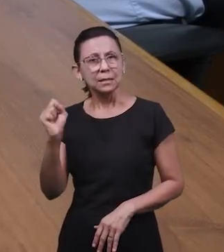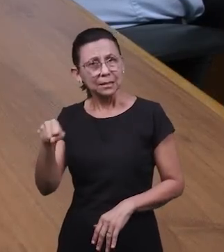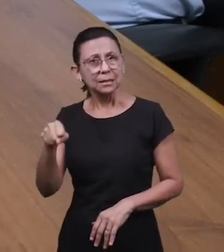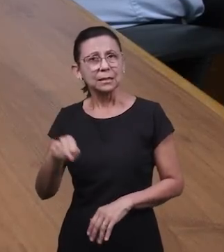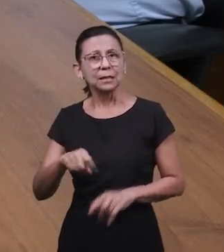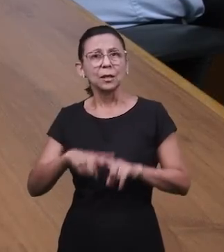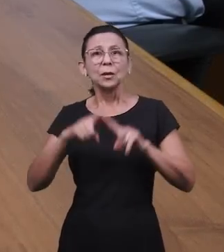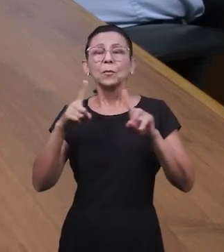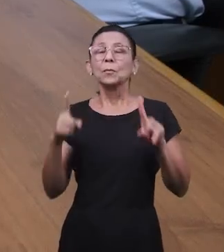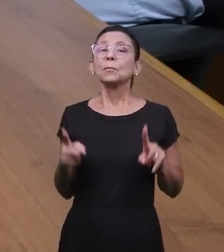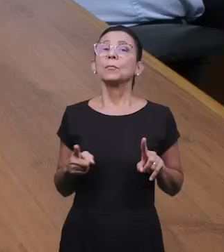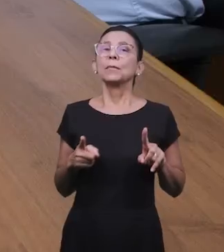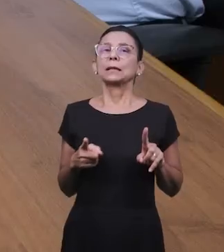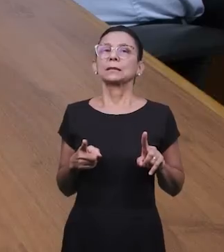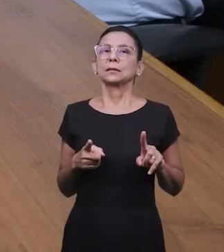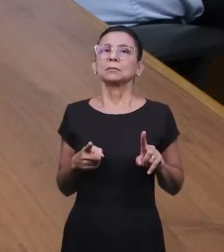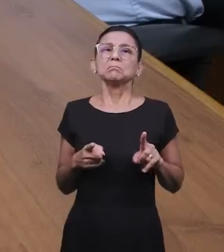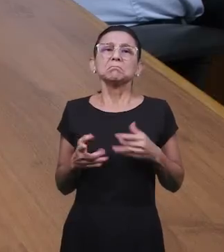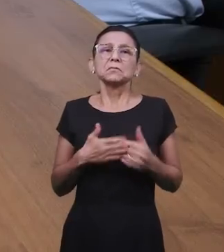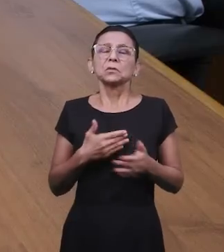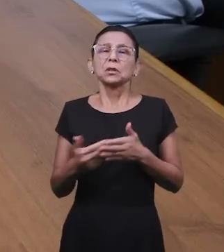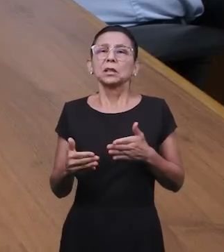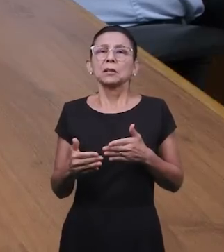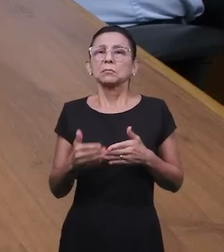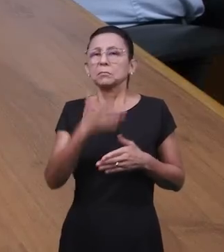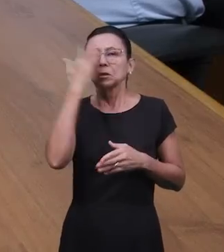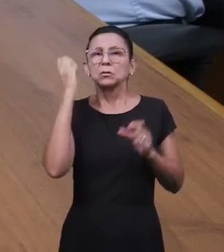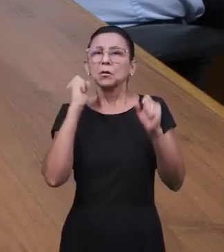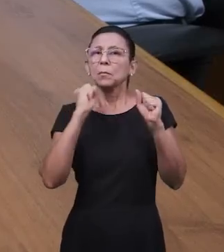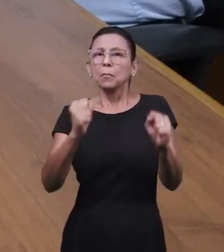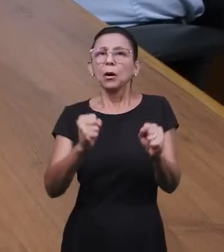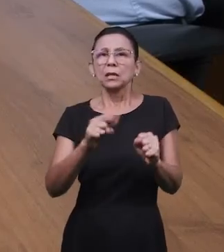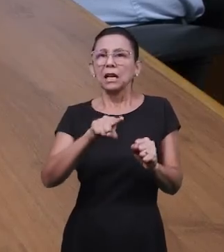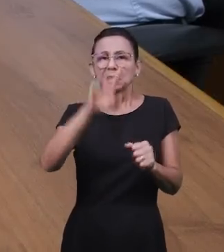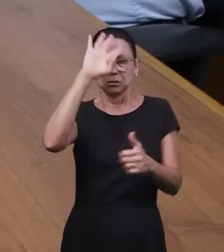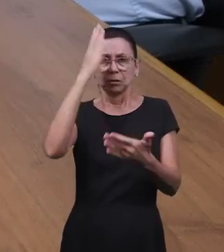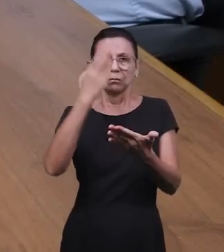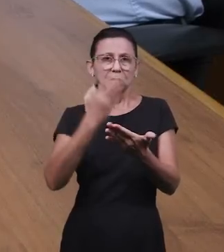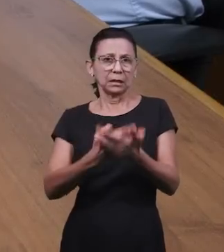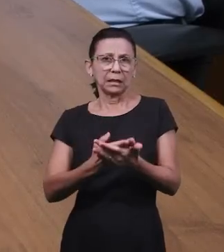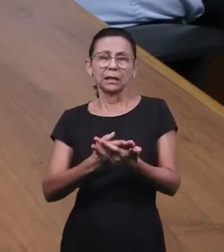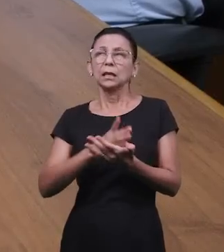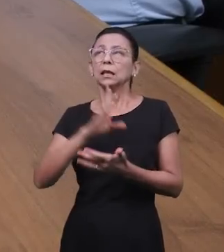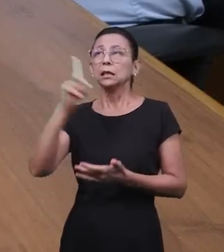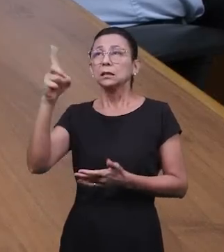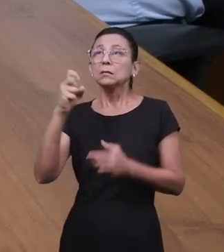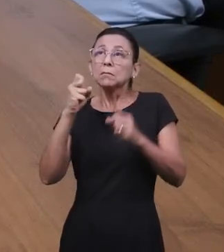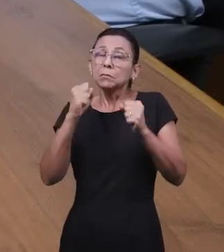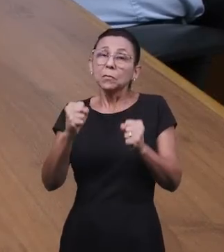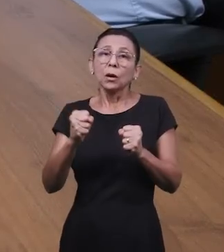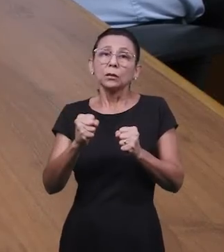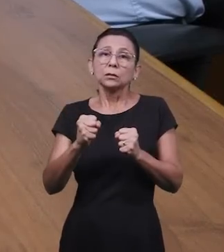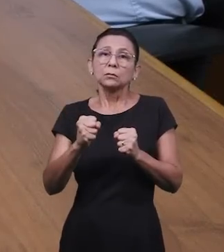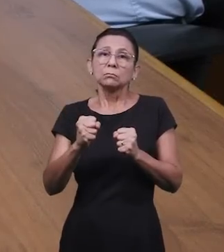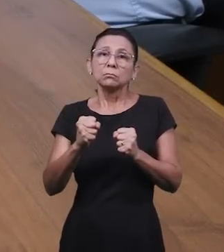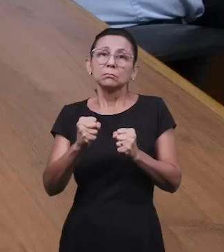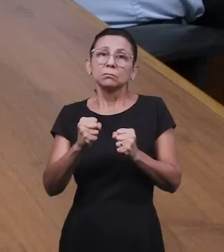deu é muito maior do que isso, porque isso o ateu pode fazer. Quem não crê em Deus pode ser solidário e pode ter em